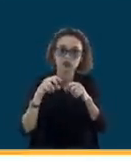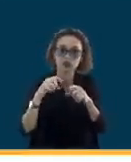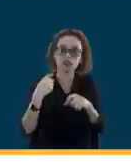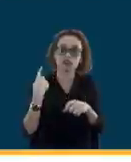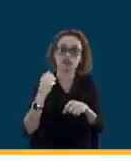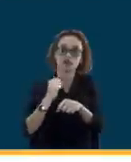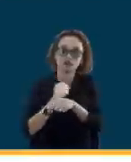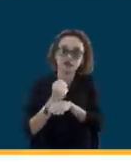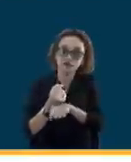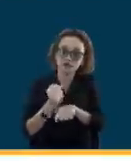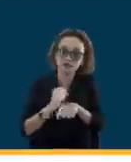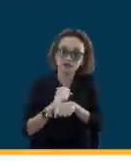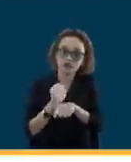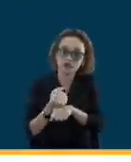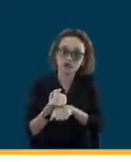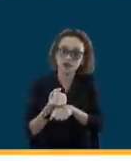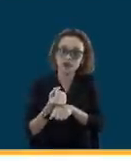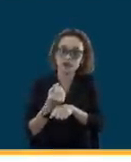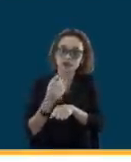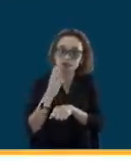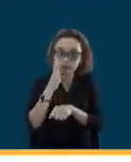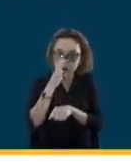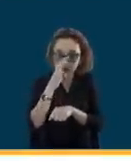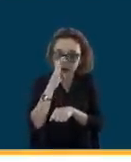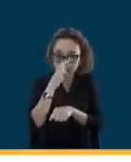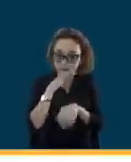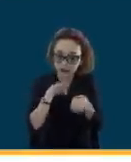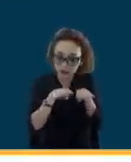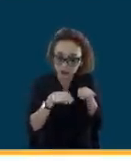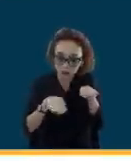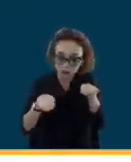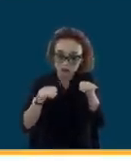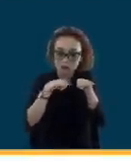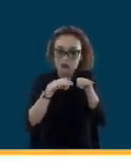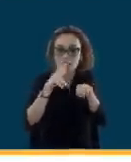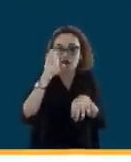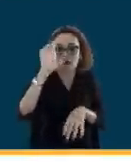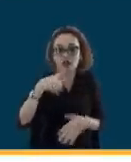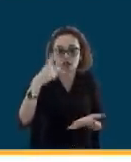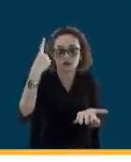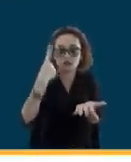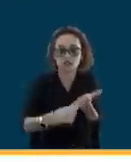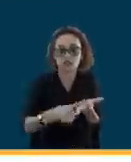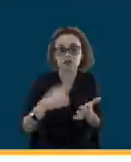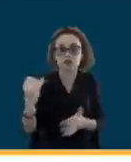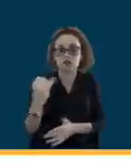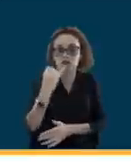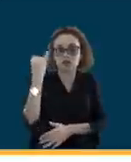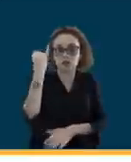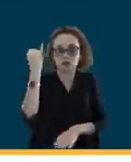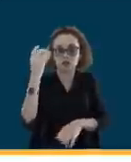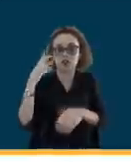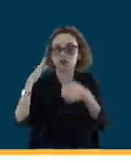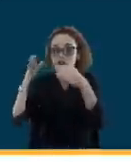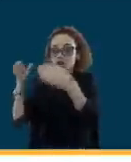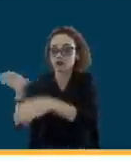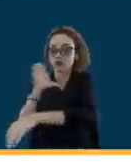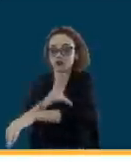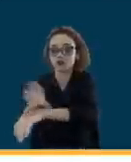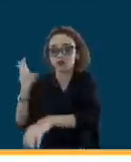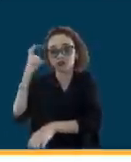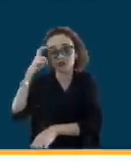de superar a desigualdade tem um compromisso fundamental com a questão cultural. Tem que